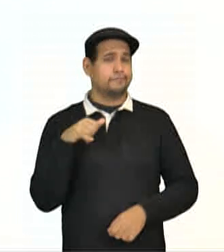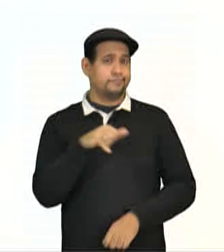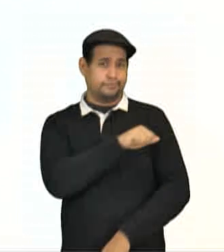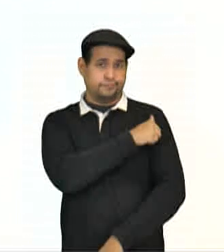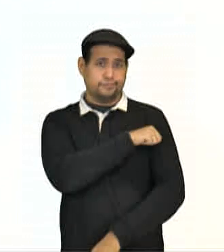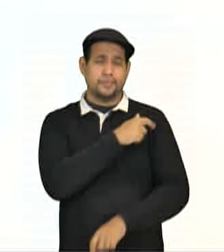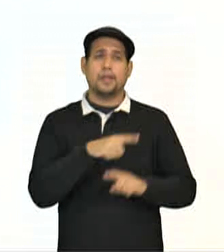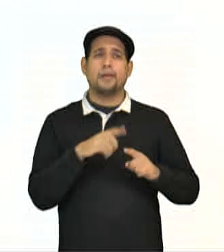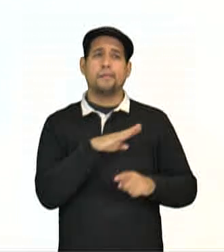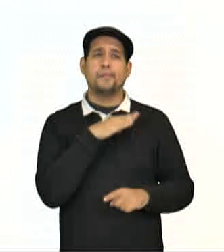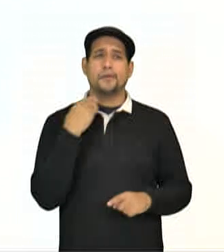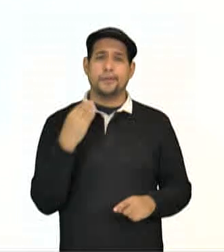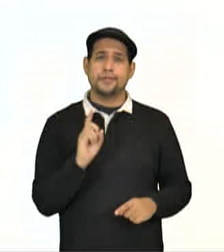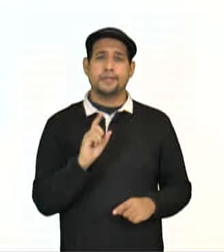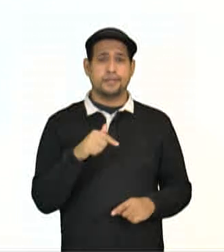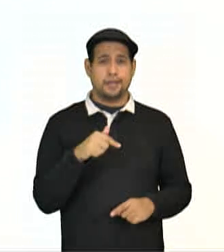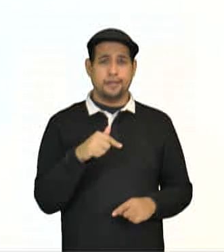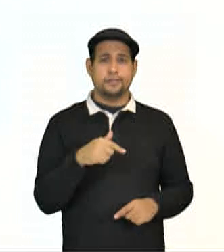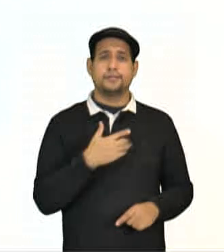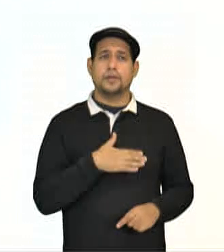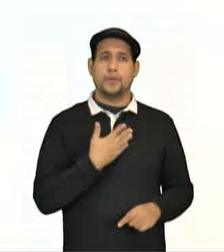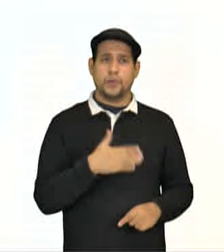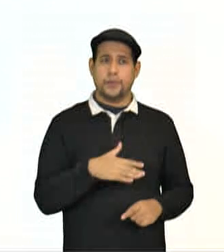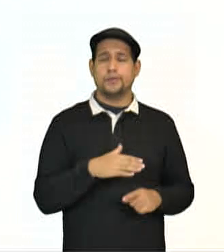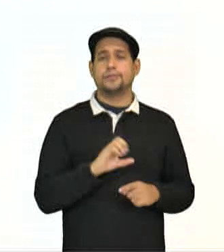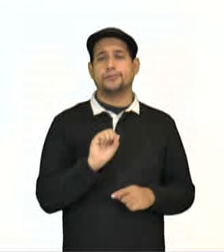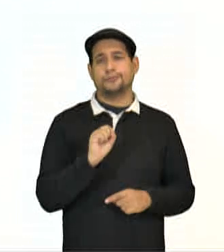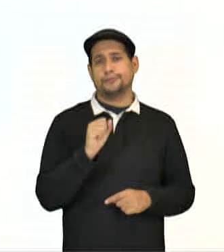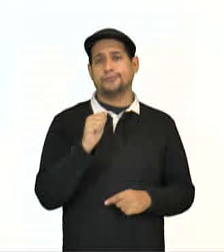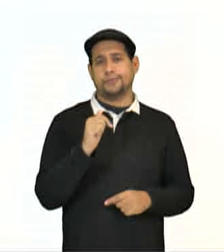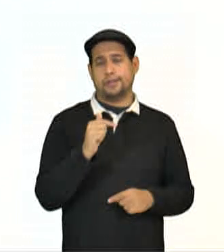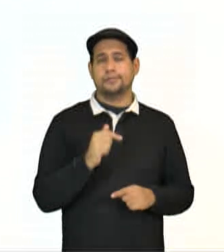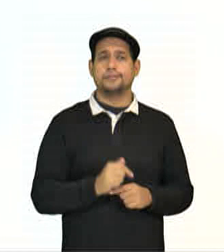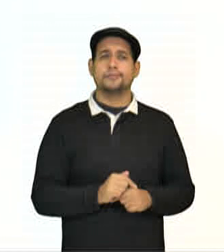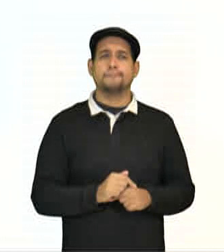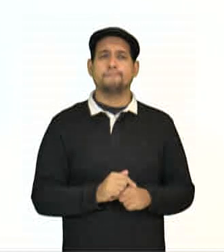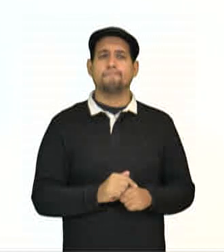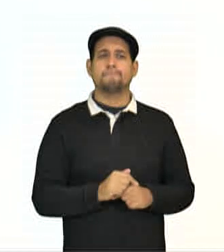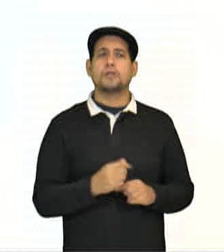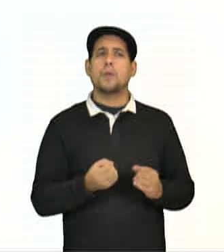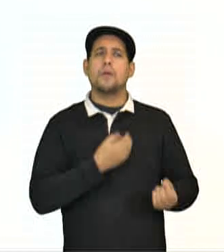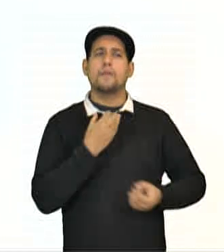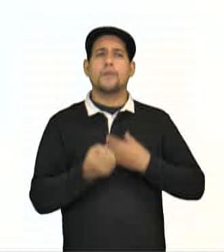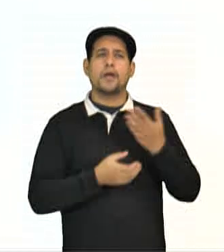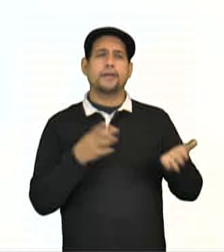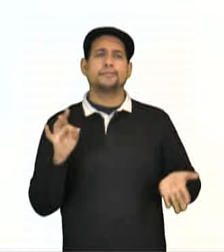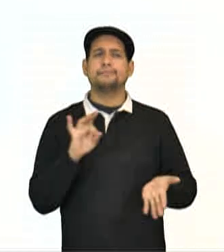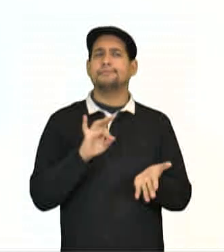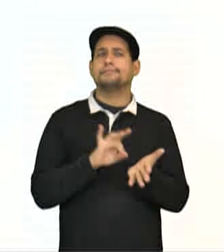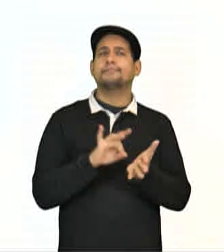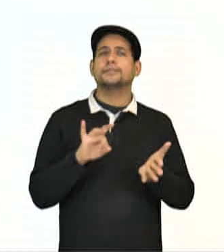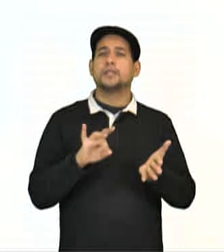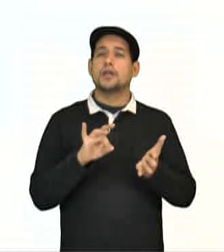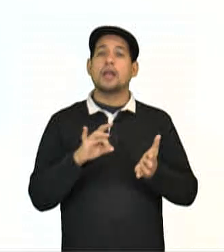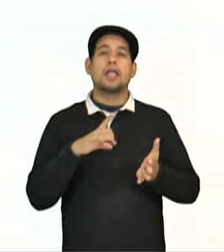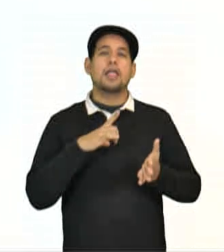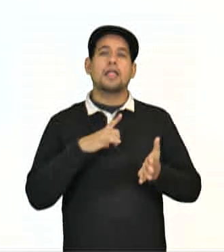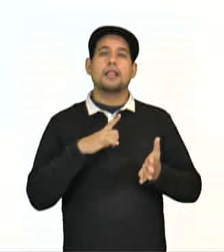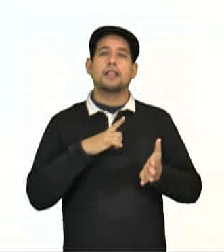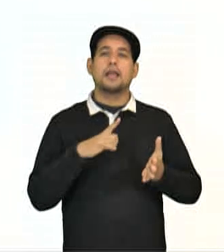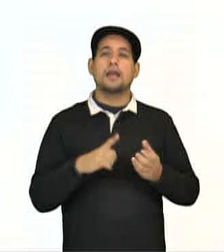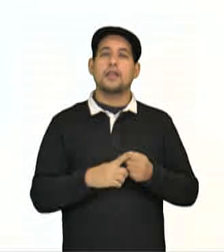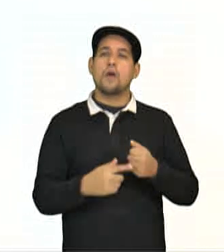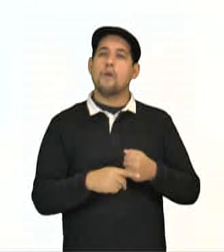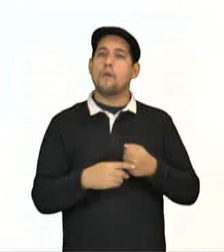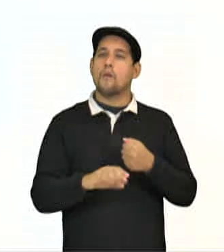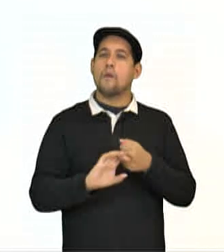1987. Foi um poeta, contista e cronista brasileiro, considerado por muitos o mais influente poeta